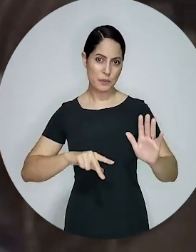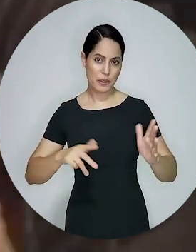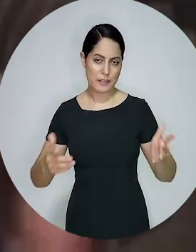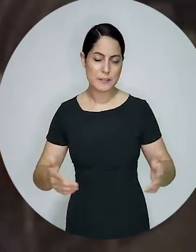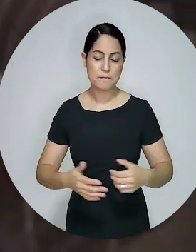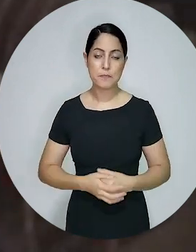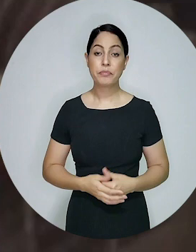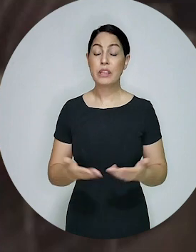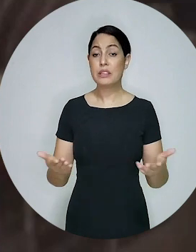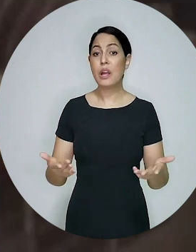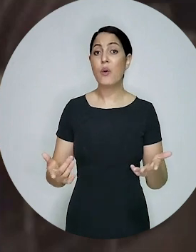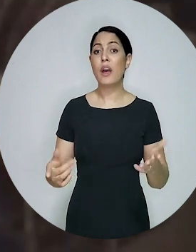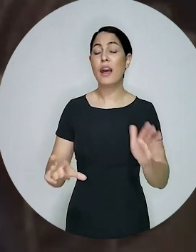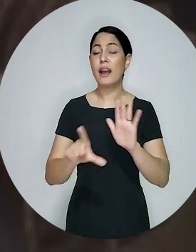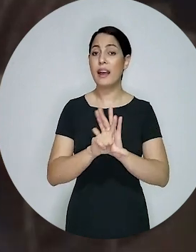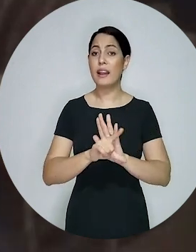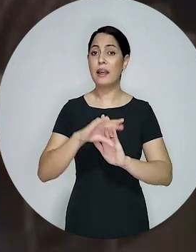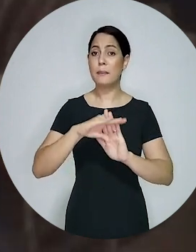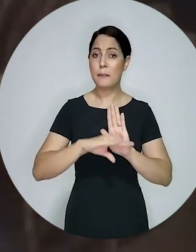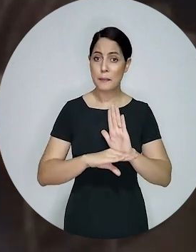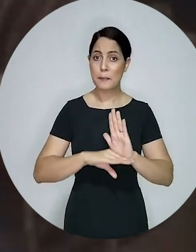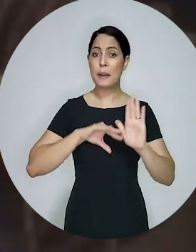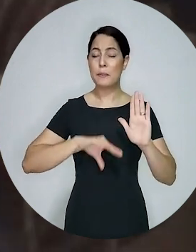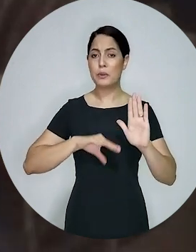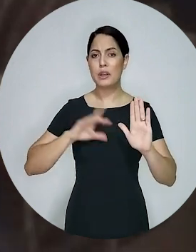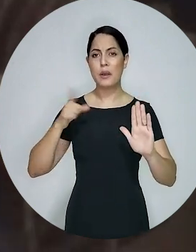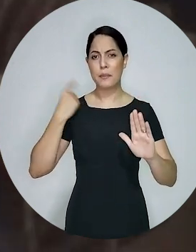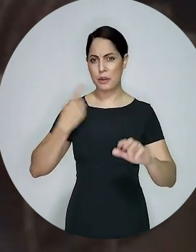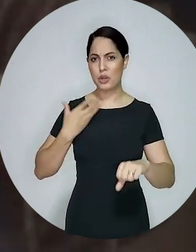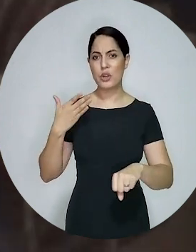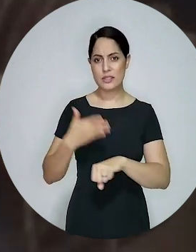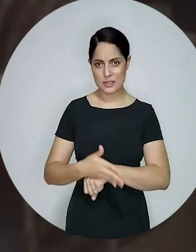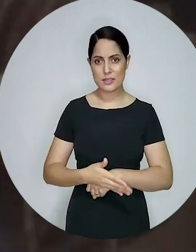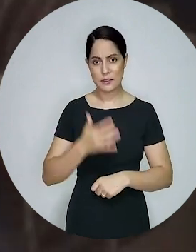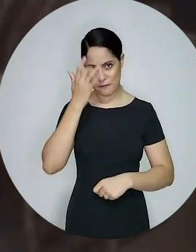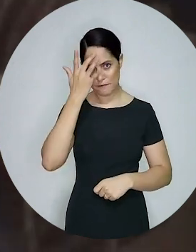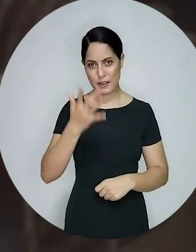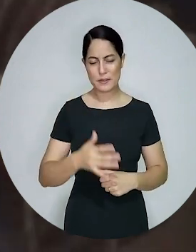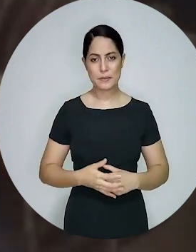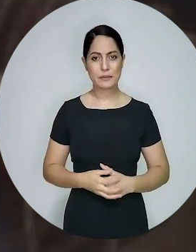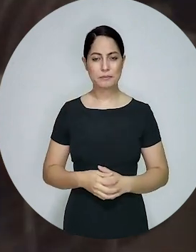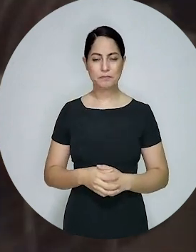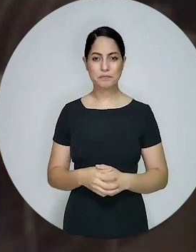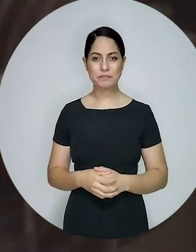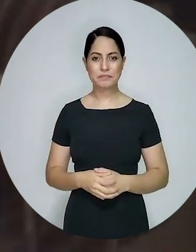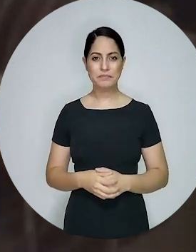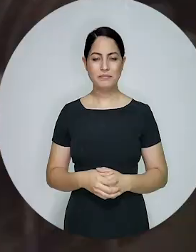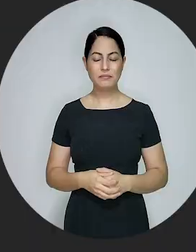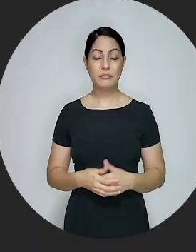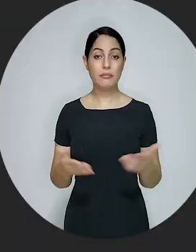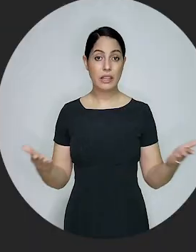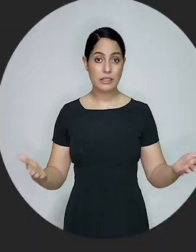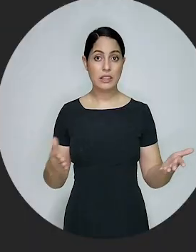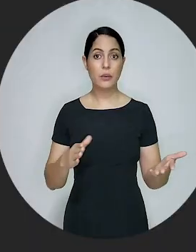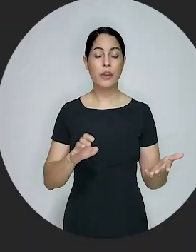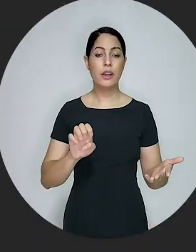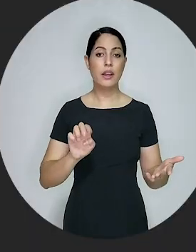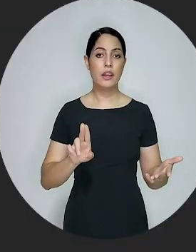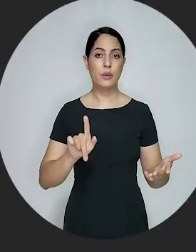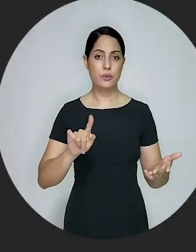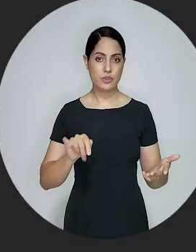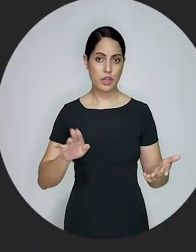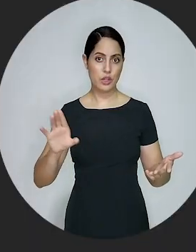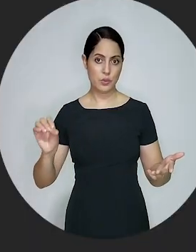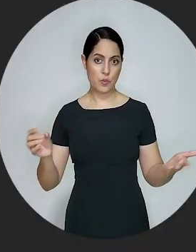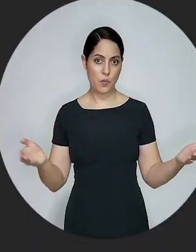O direito português, e com a legislação em português muito mais acessível para todos nós brasileiros. A agenda que eu tenho para hoje